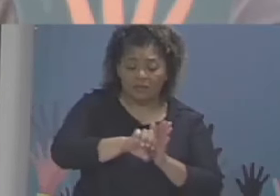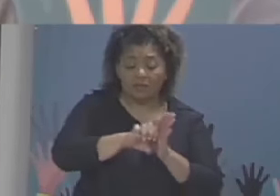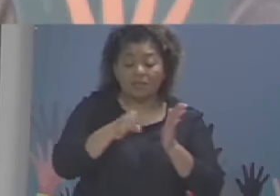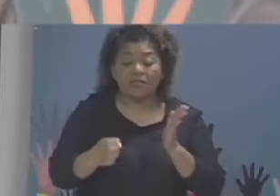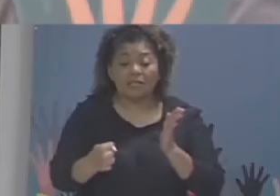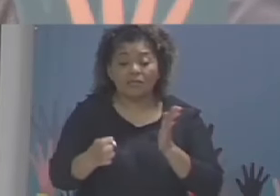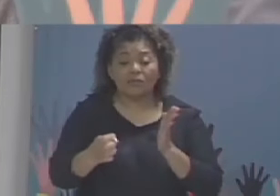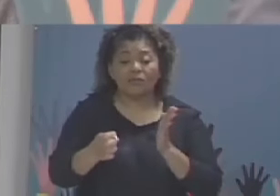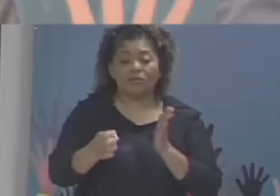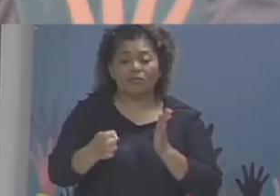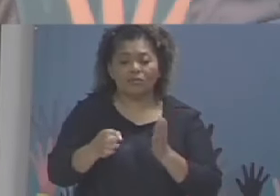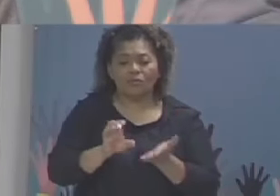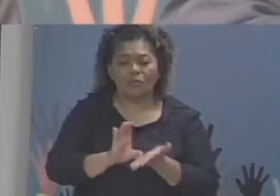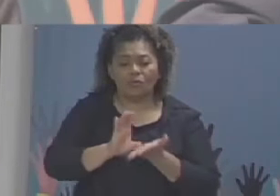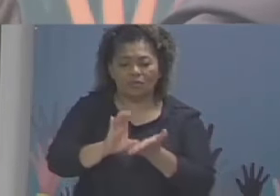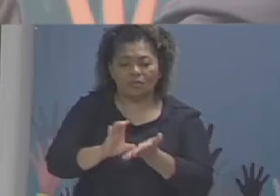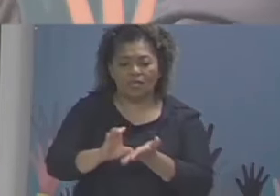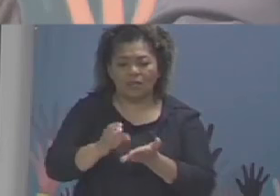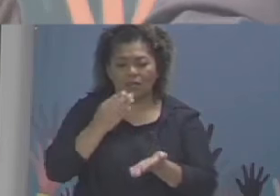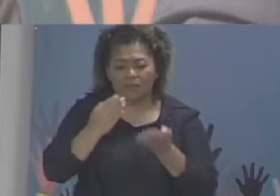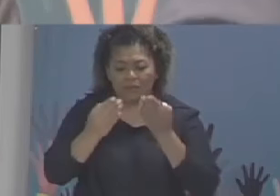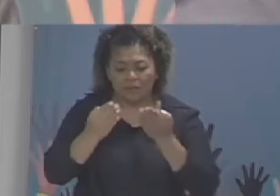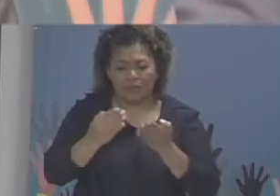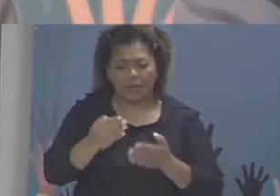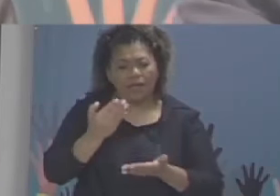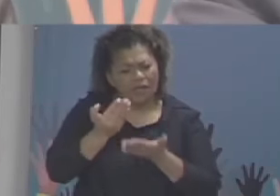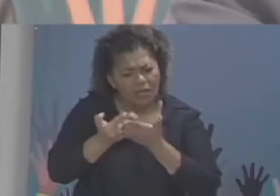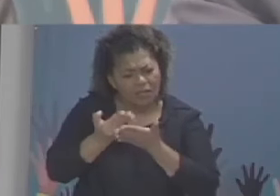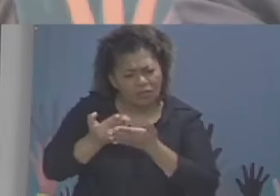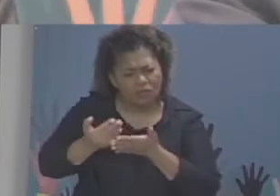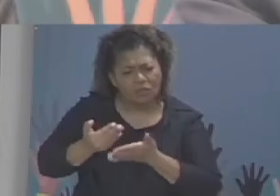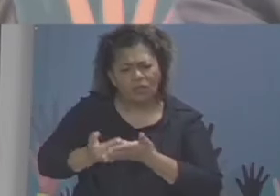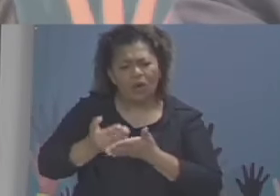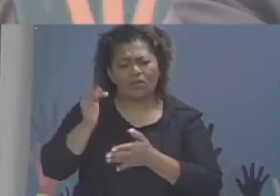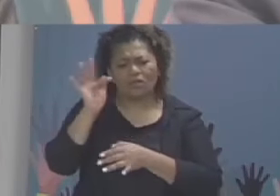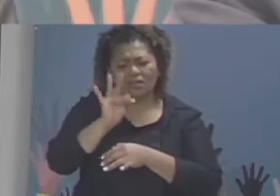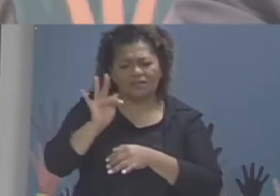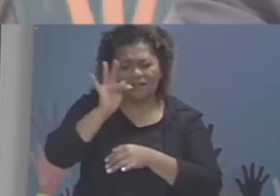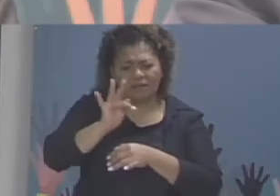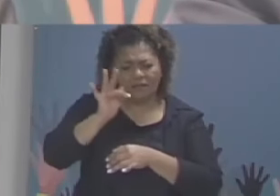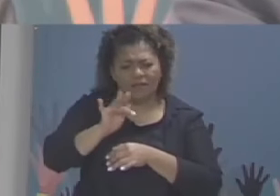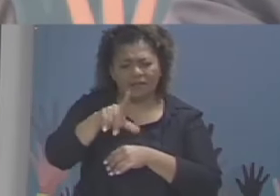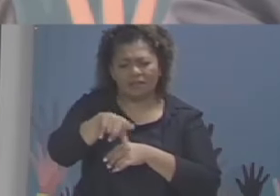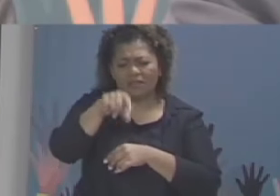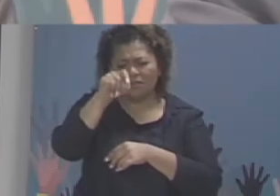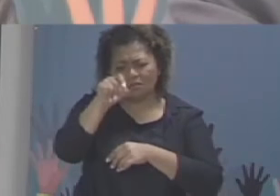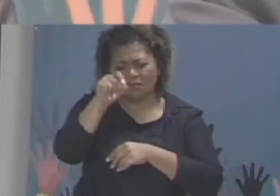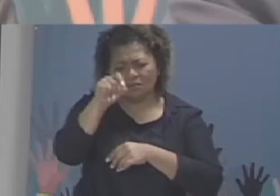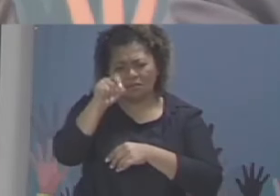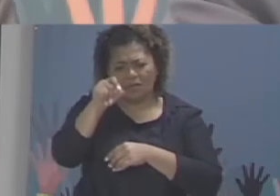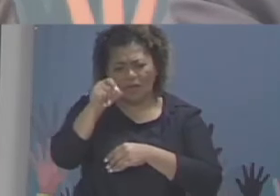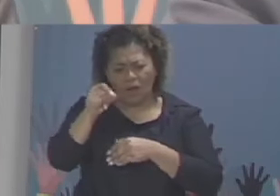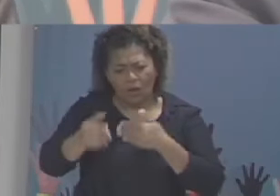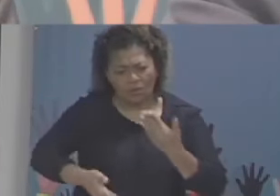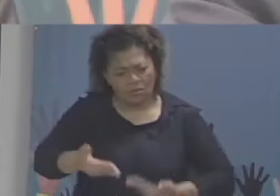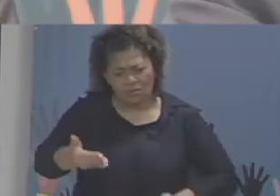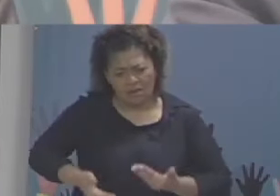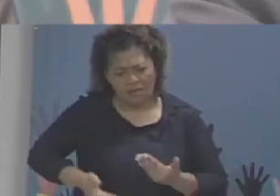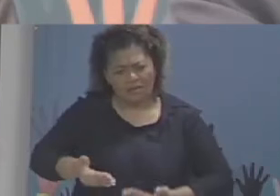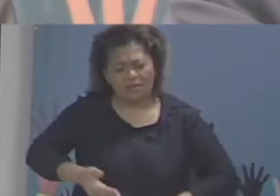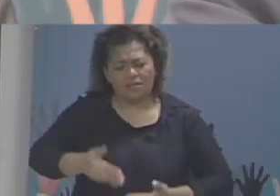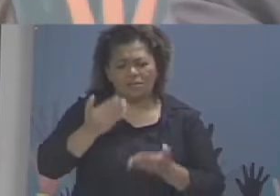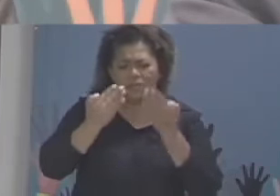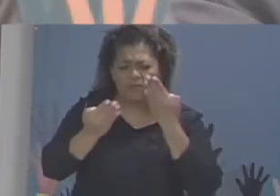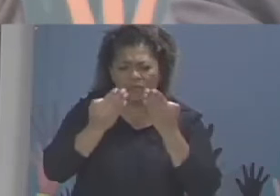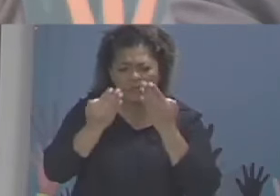as escolas das faculdades, que são as clínicas e escolas que lá são nomeados. Os demais serviços de psicologia não são mapeados, os demais